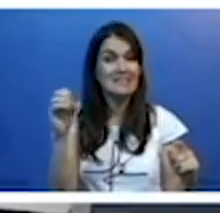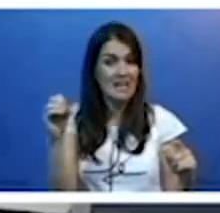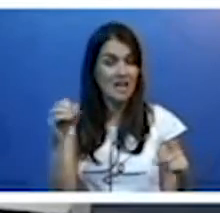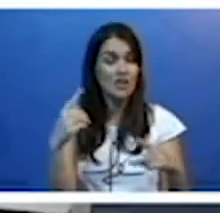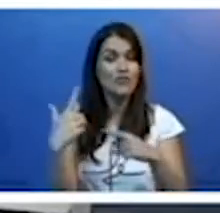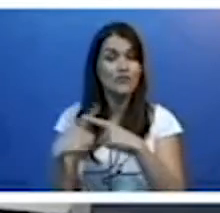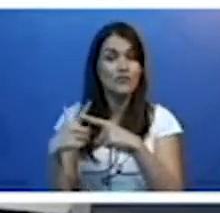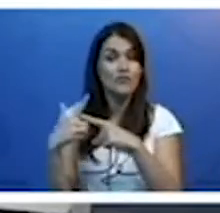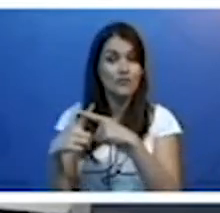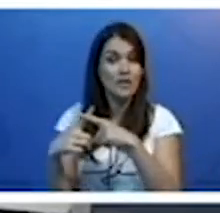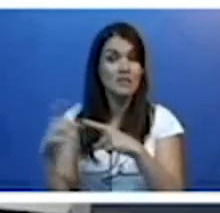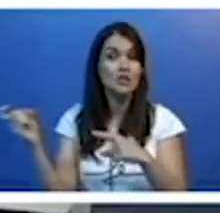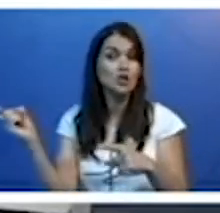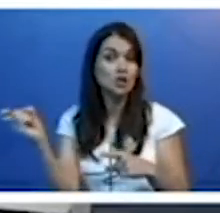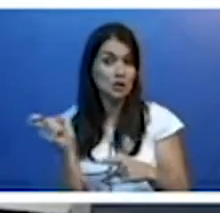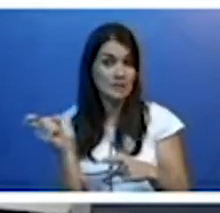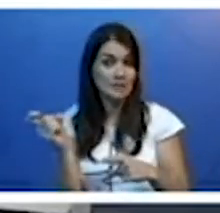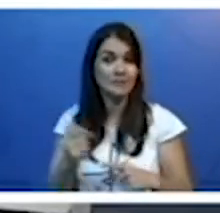vezes x.